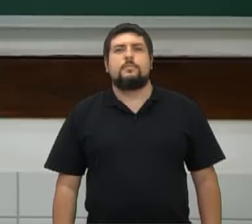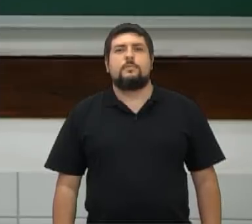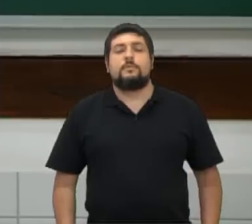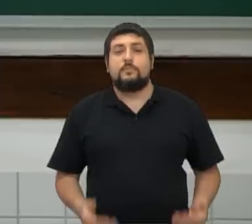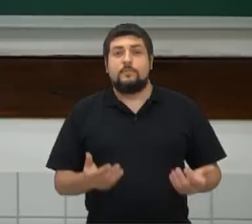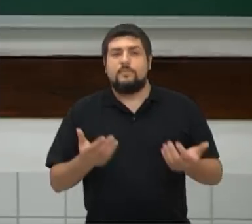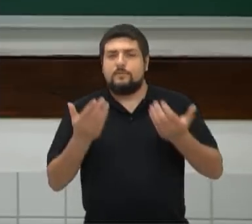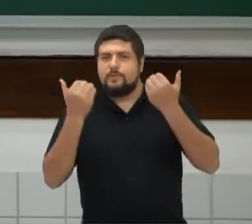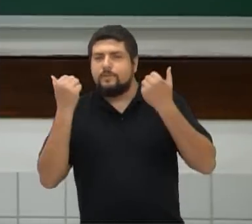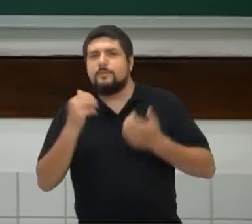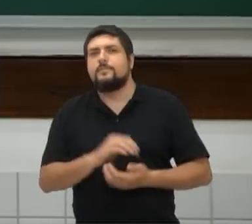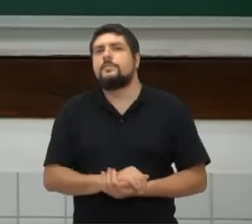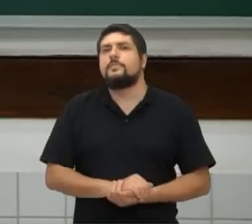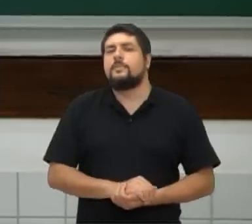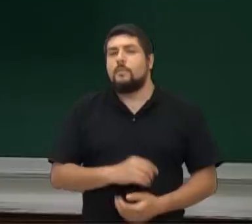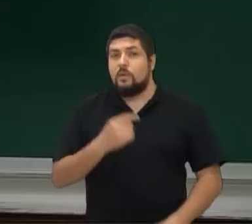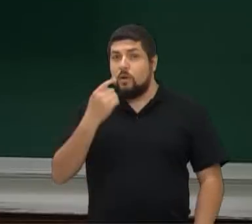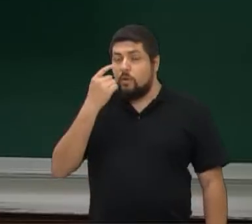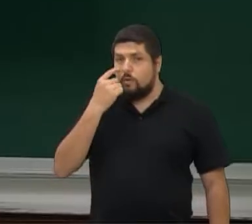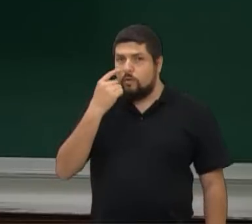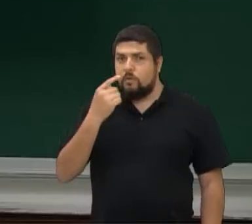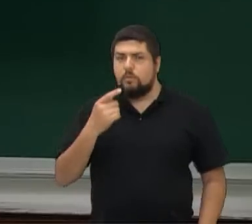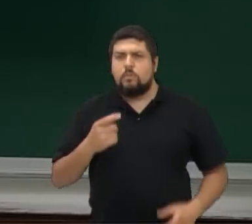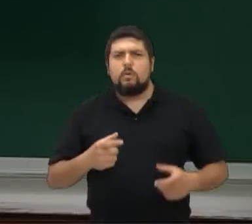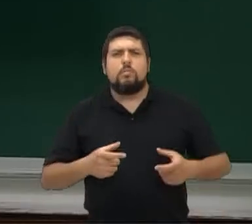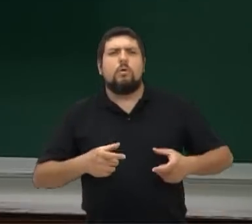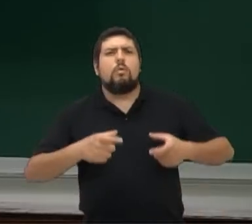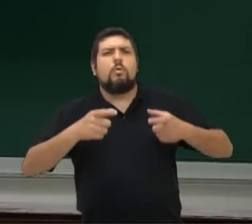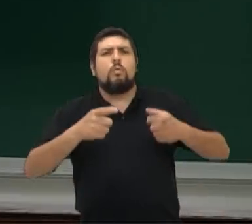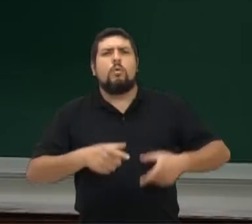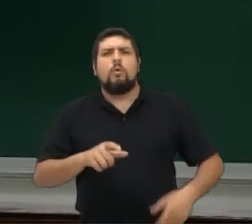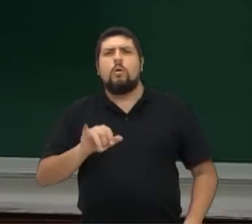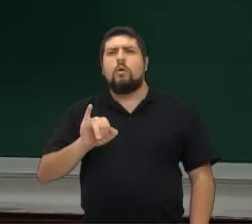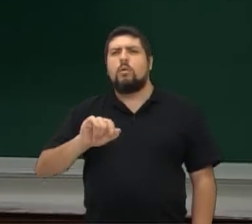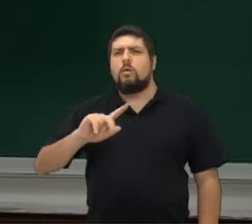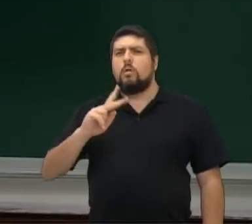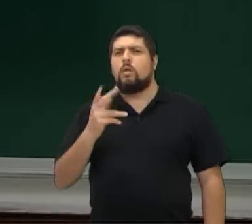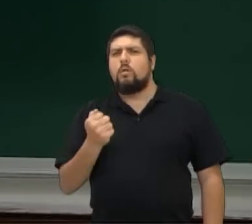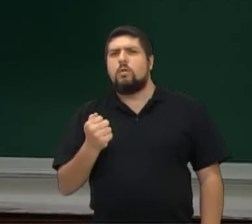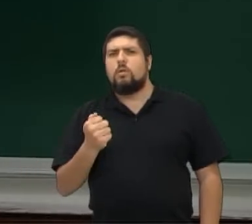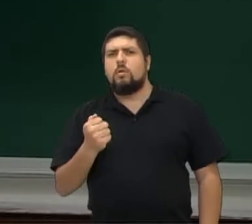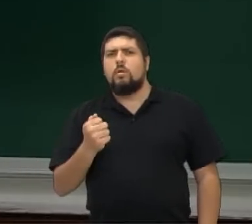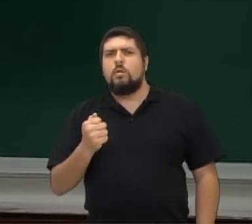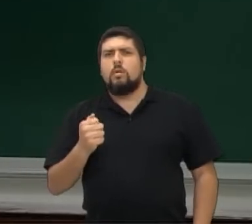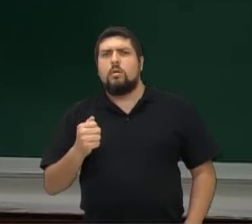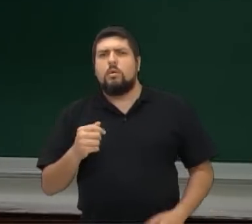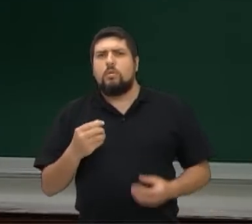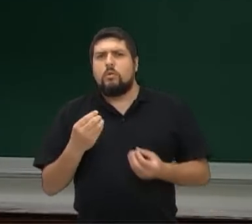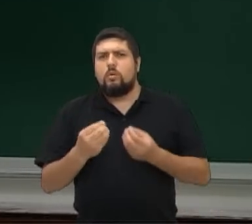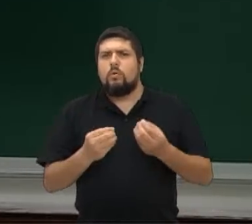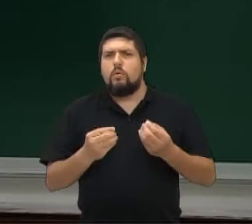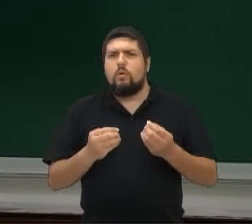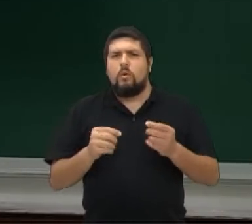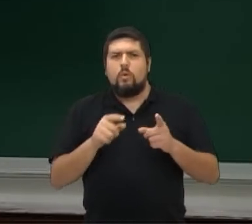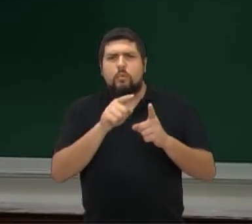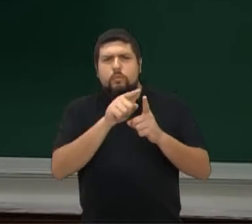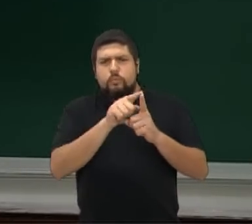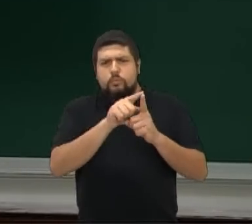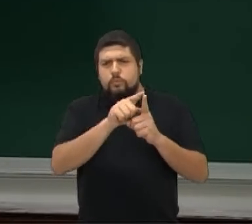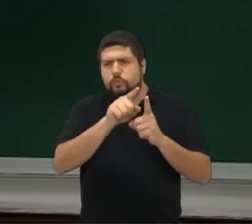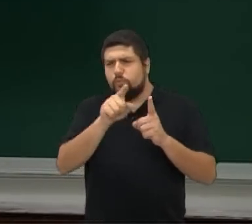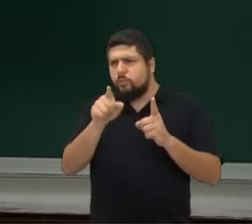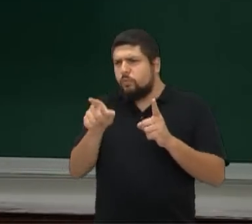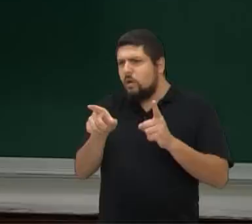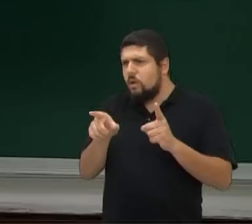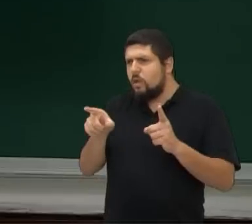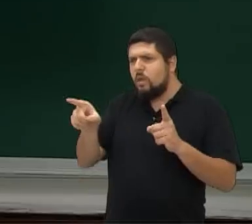Vamos lá então? Veja, nós vamos descobrir agora a nossa rota. Nós estamos aqui e nós temos que chegar até essa ilha.